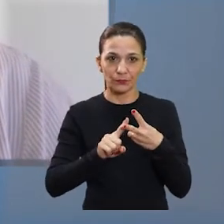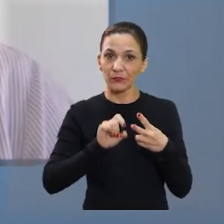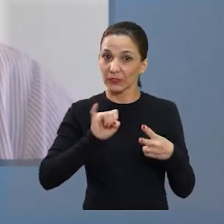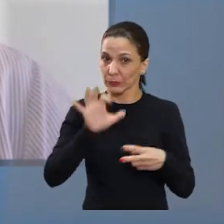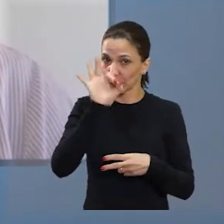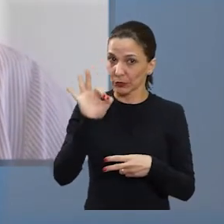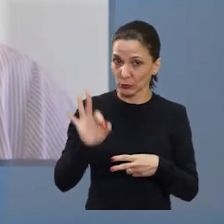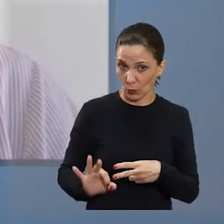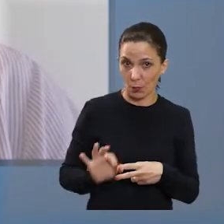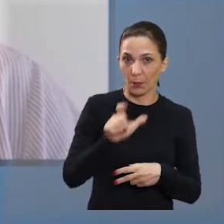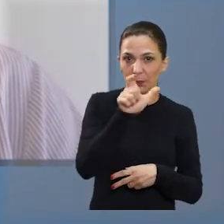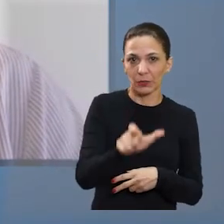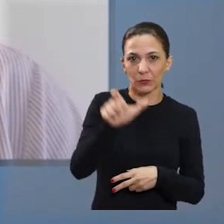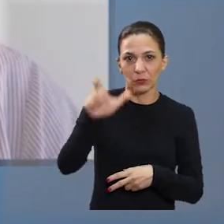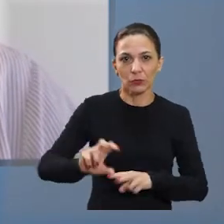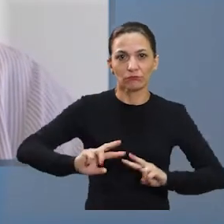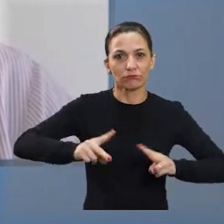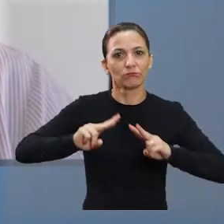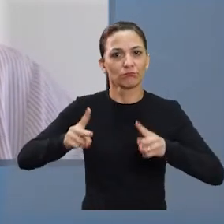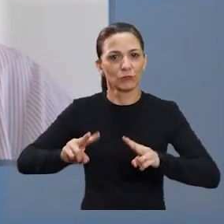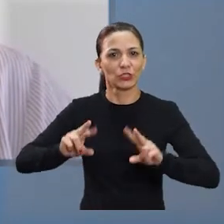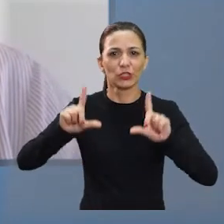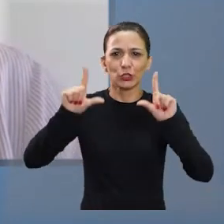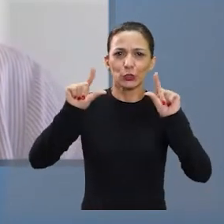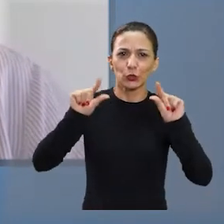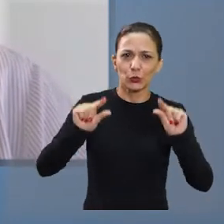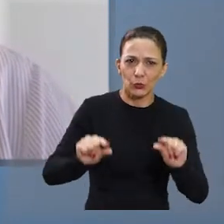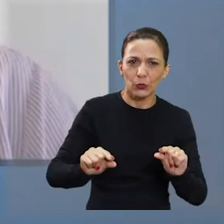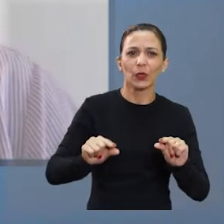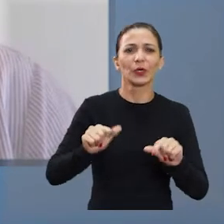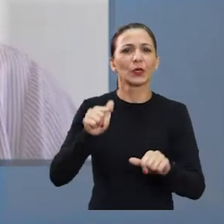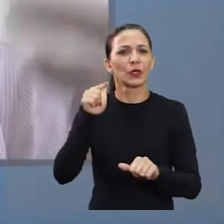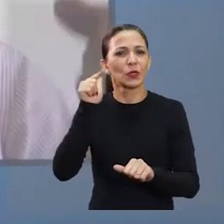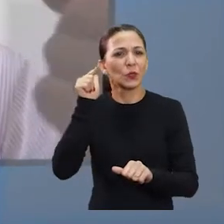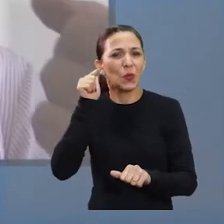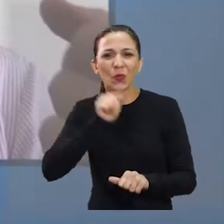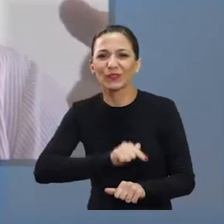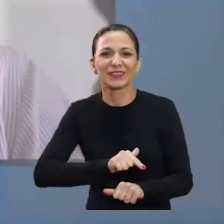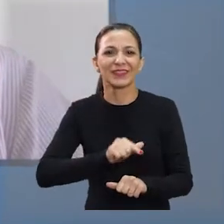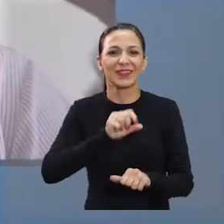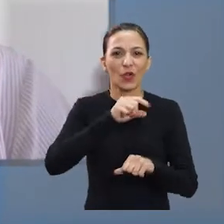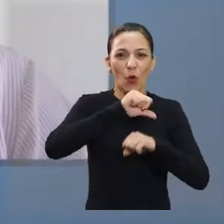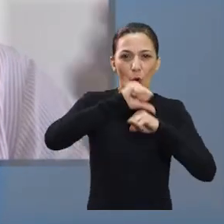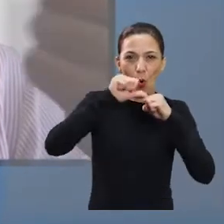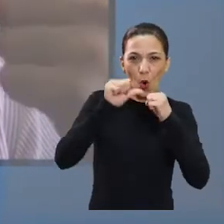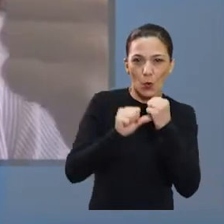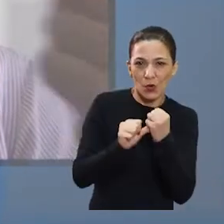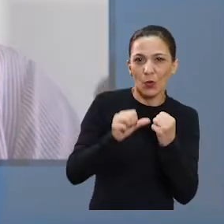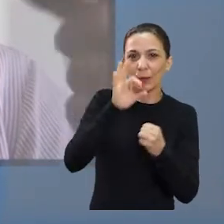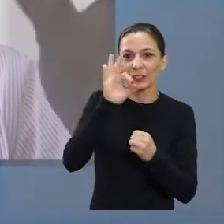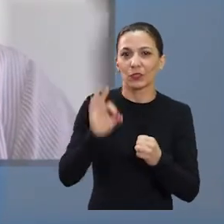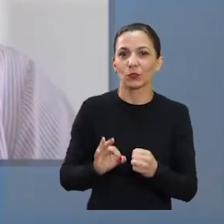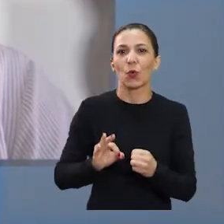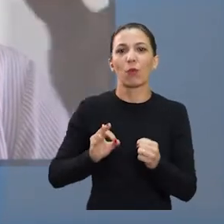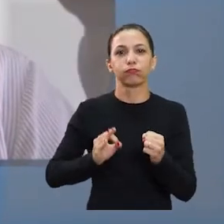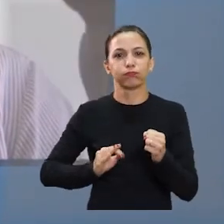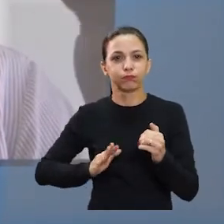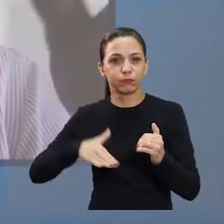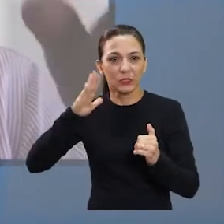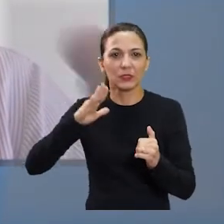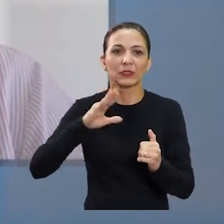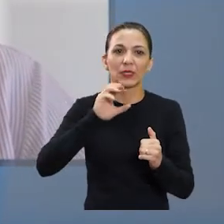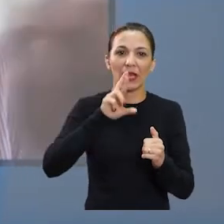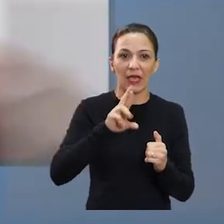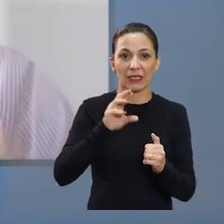gente não conseguir baixar essa taxa de transmissão, que da Ômicron é muito maior, né, enquanto o R0 da original era em torno de